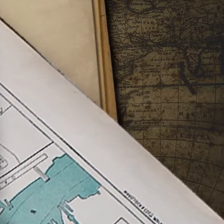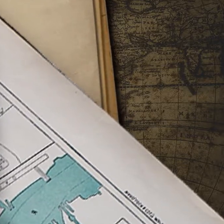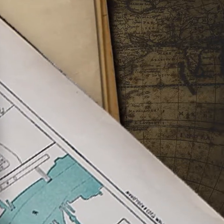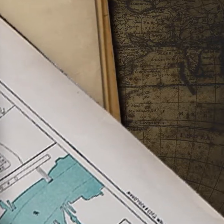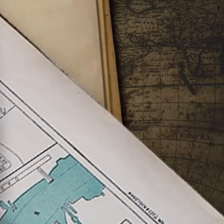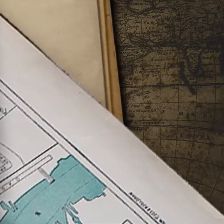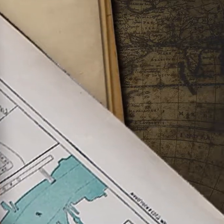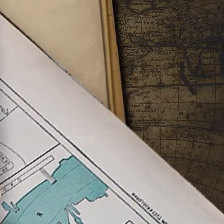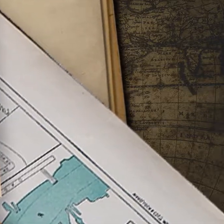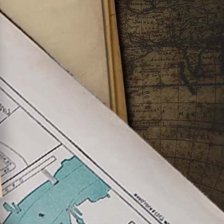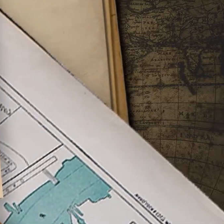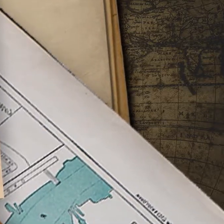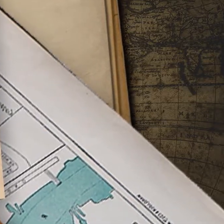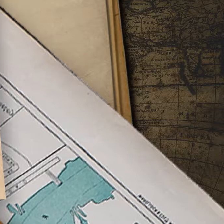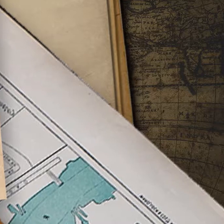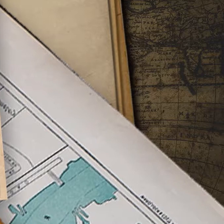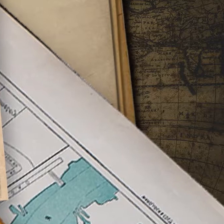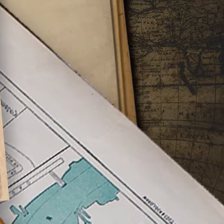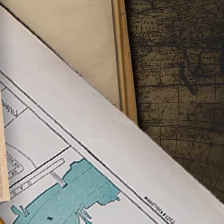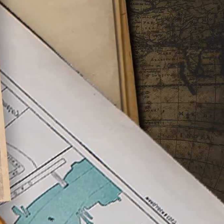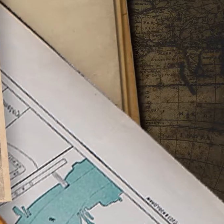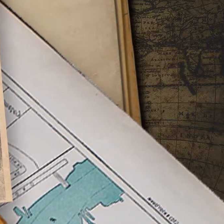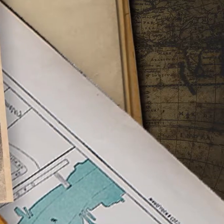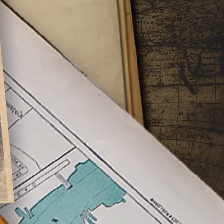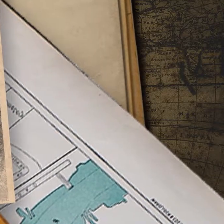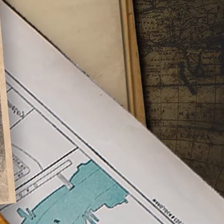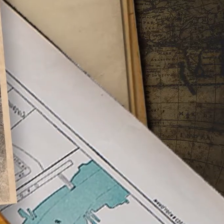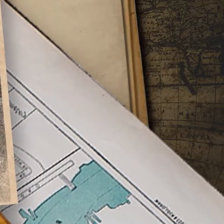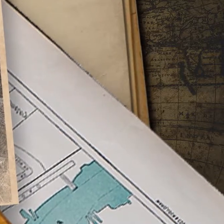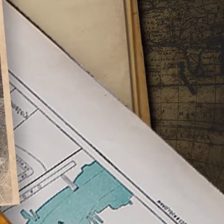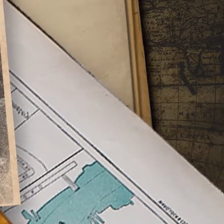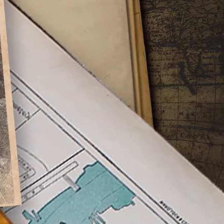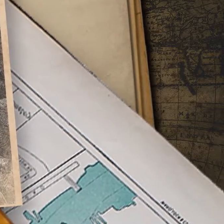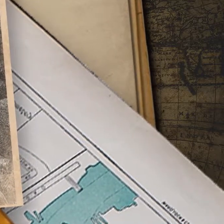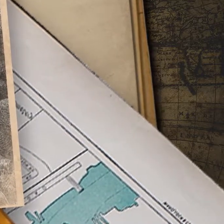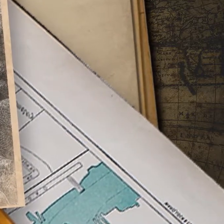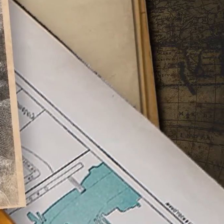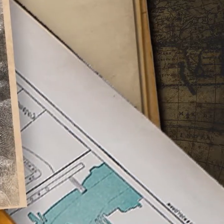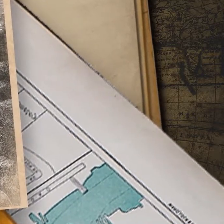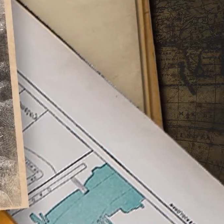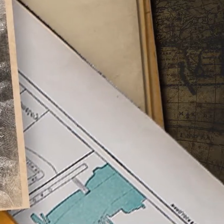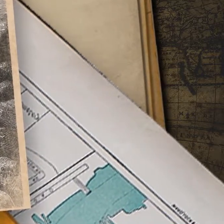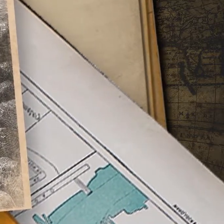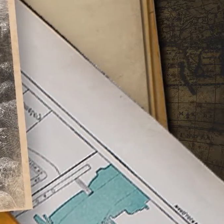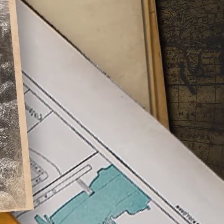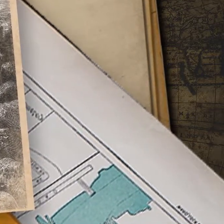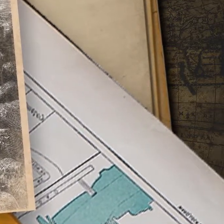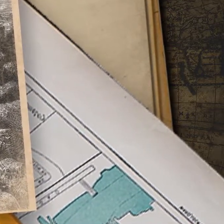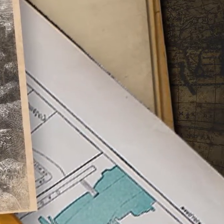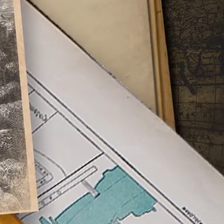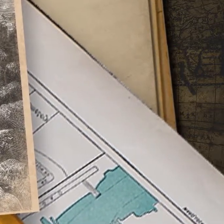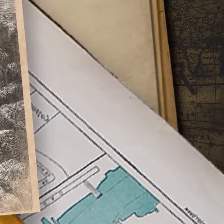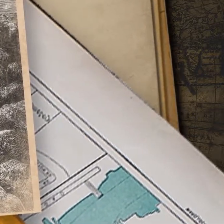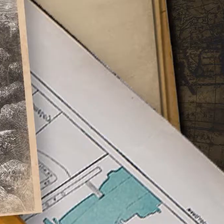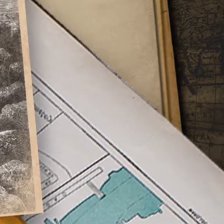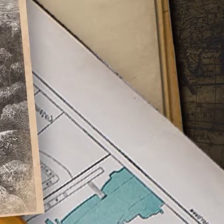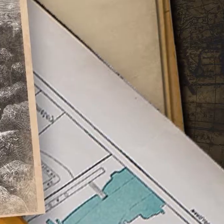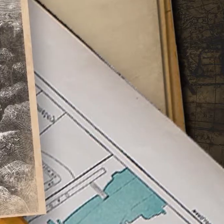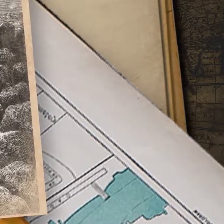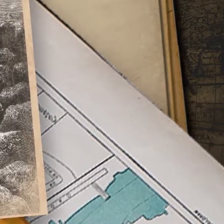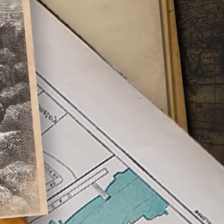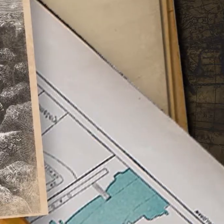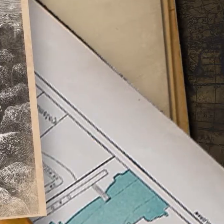chaminé. No fundo, o sol se põe, mas exibe ainda uma luz intensa e raios que cruzam o céu com algumas nuvens.